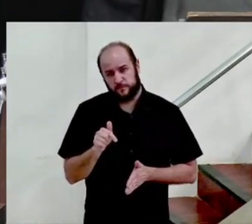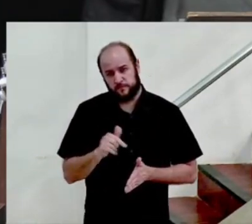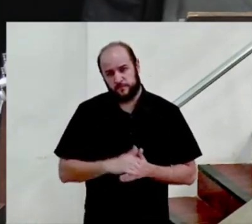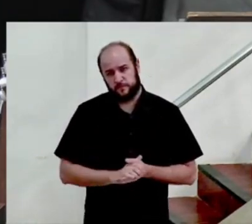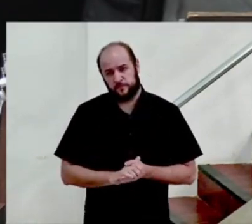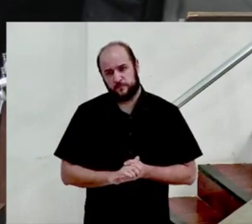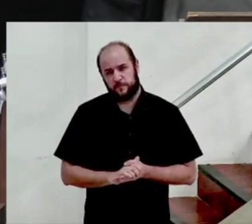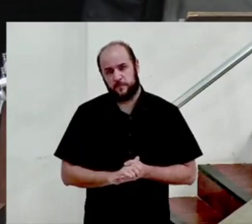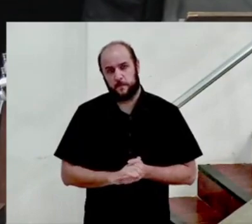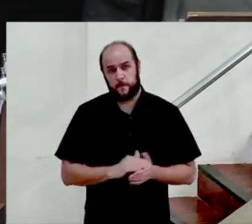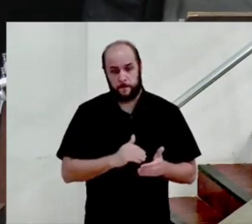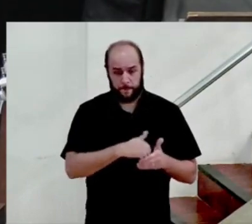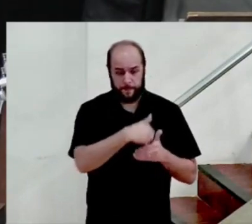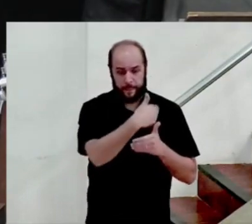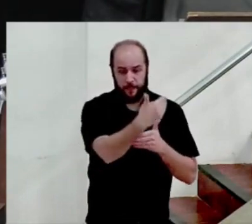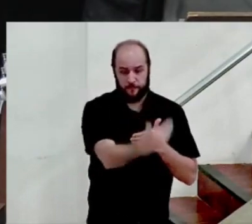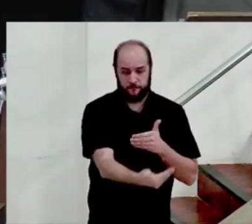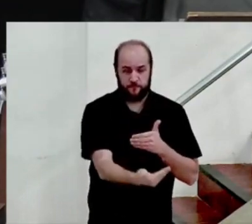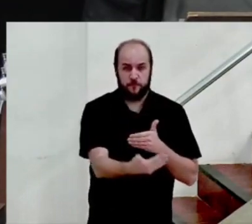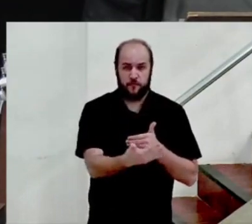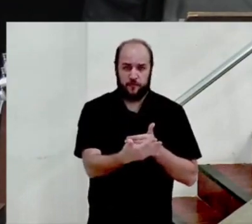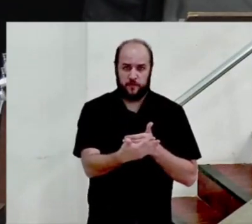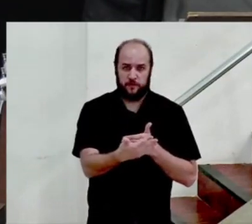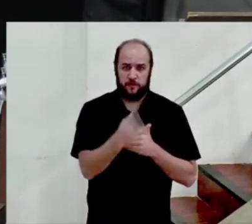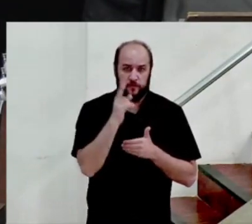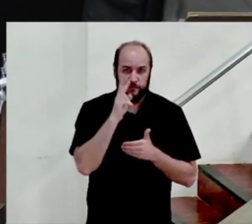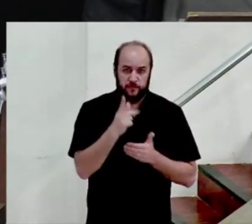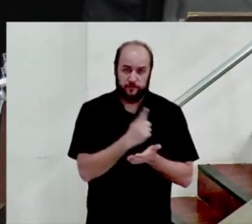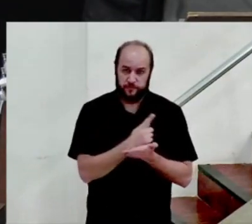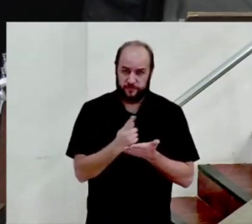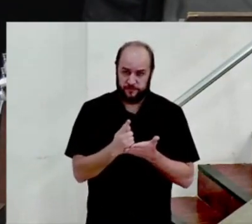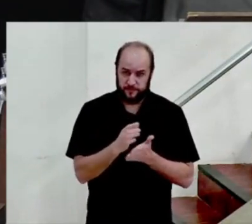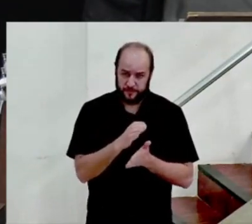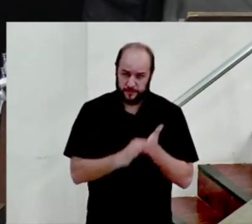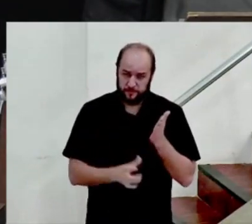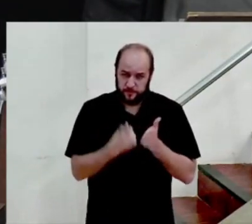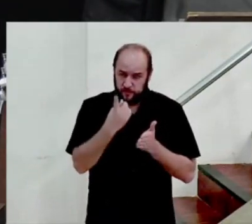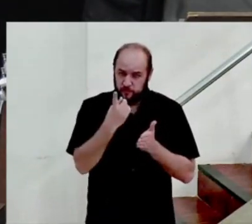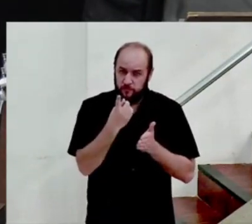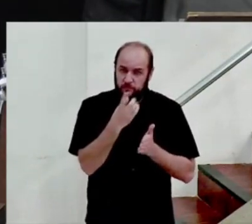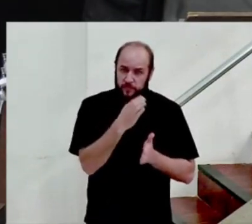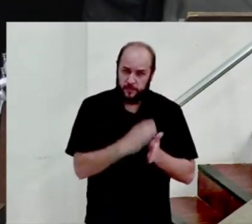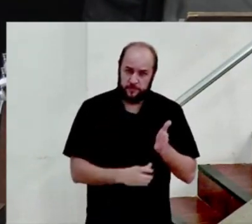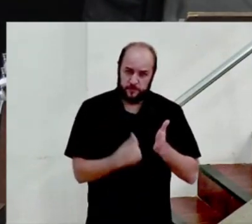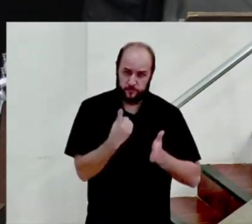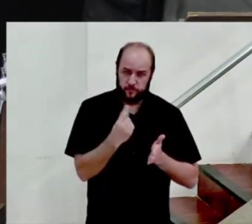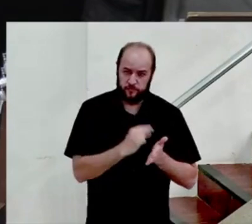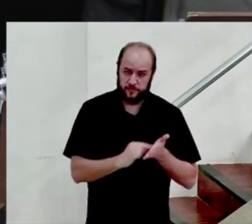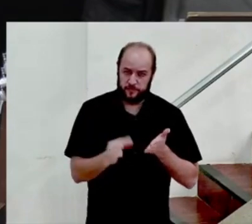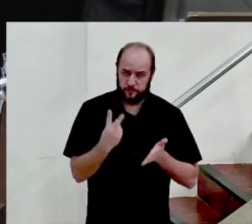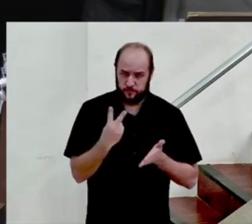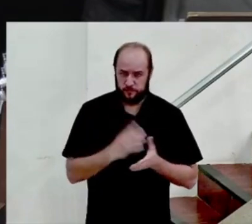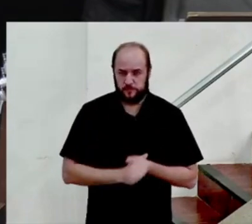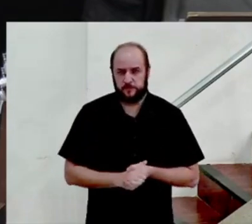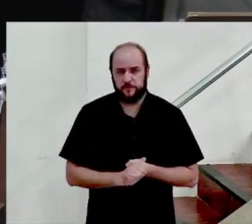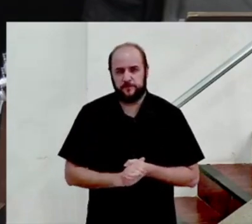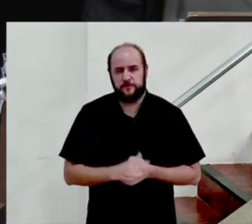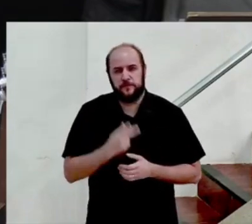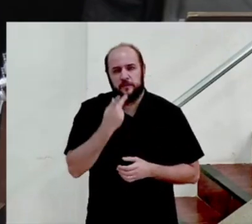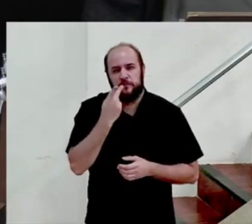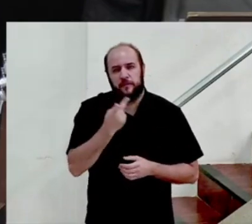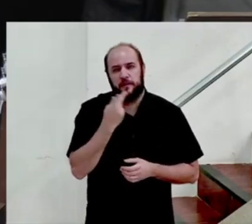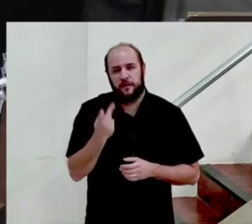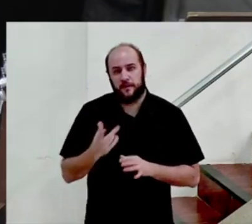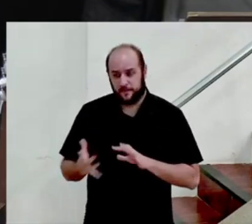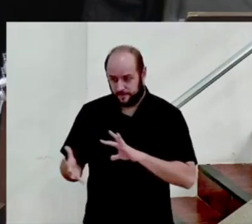fora da arca, eu enxergo Gênesis capítulo 1, versículo 2. A terra